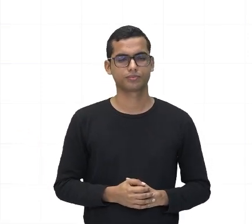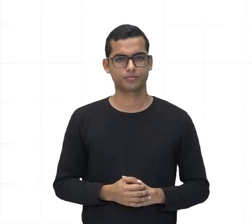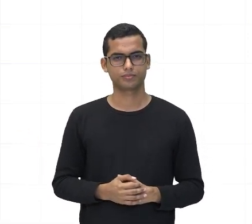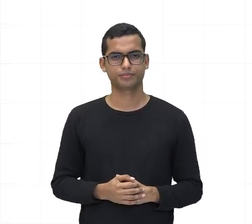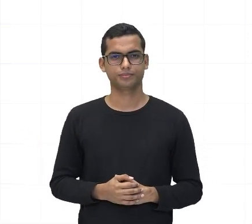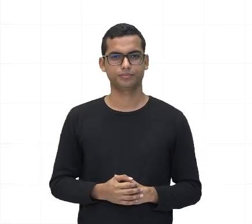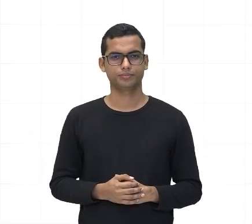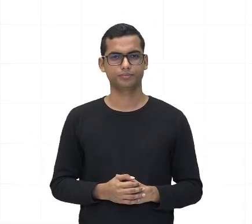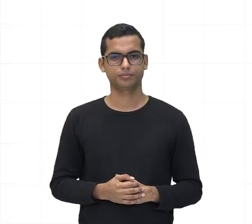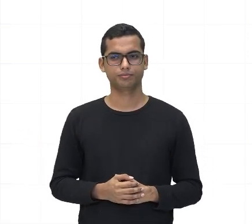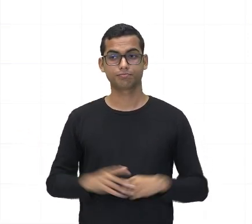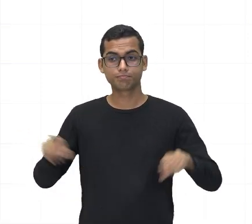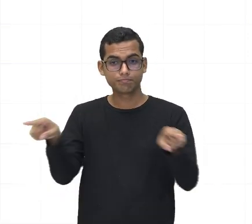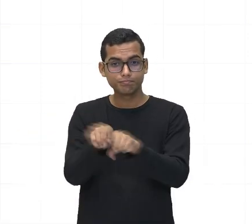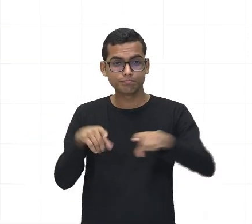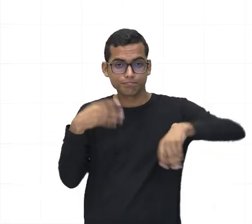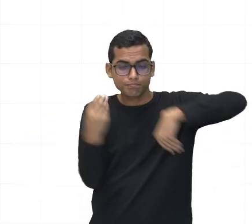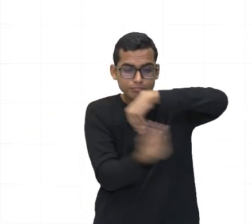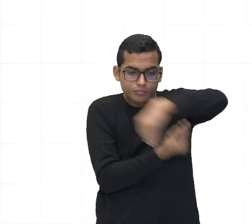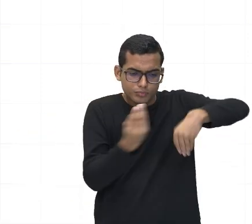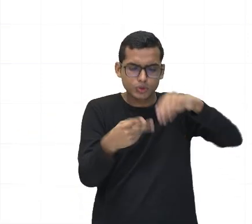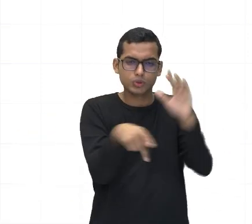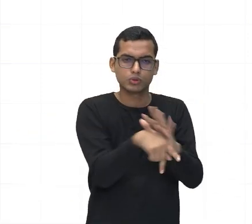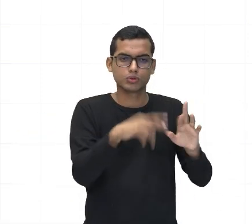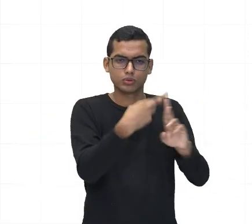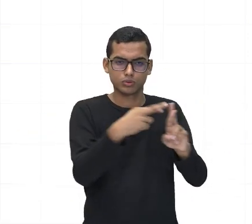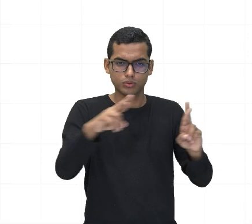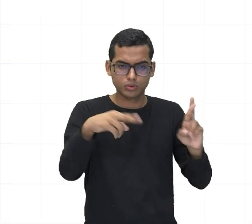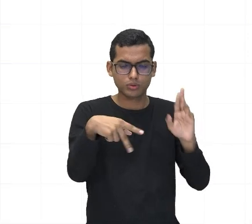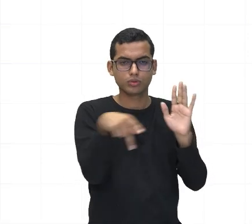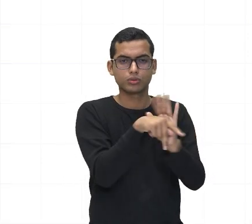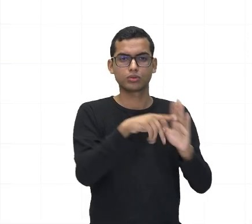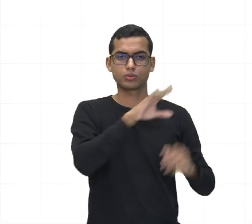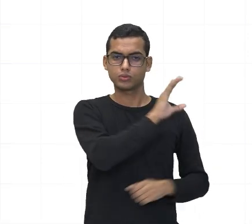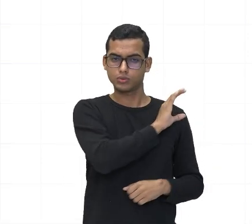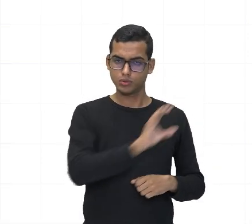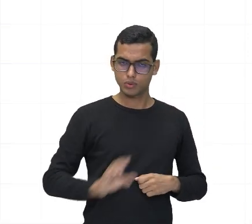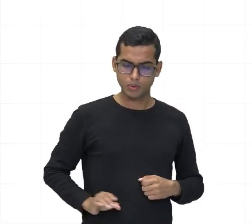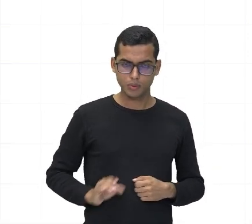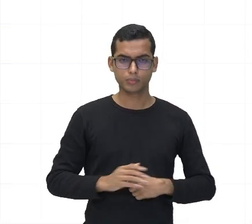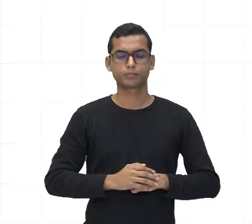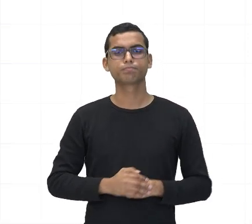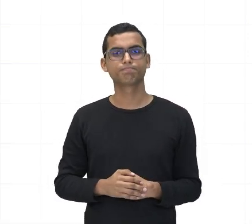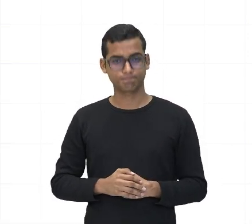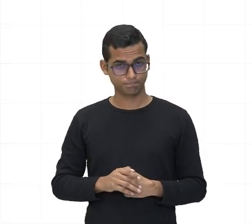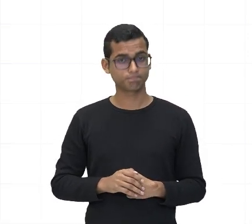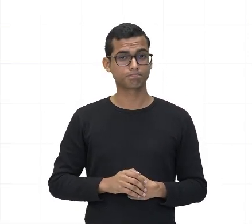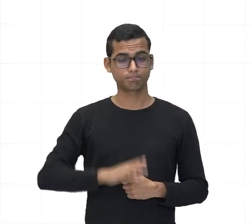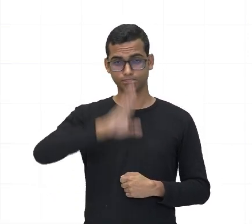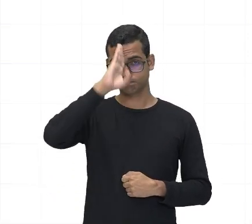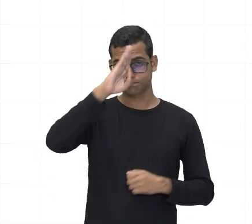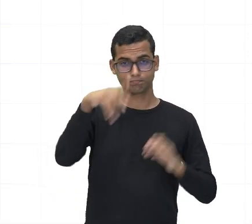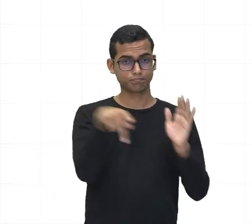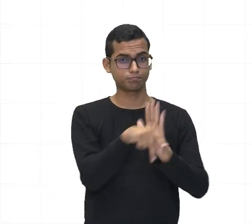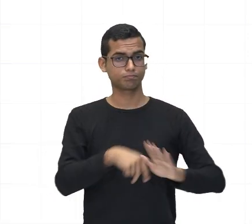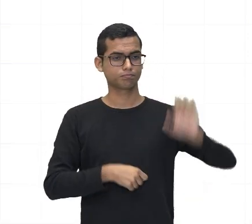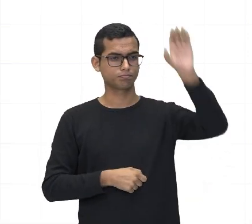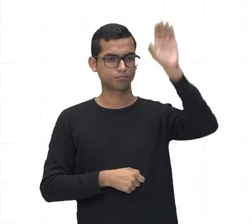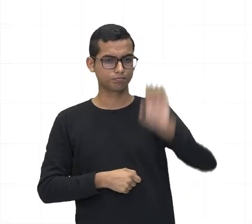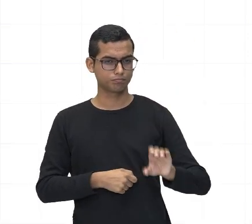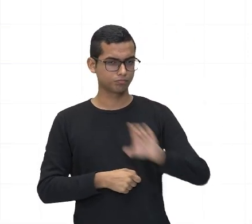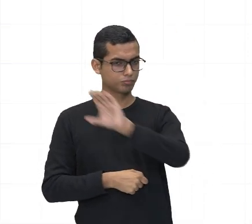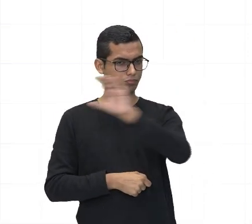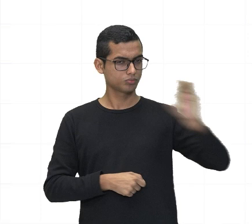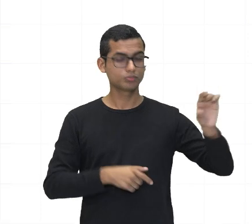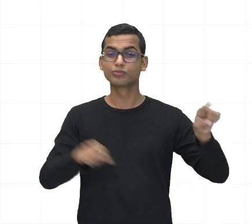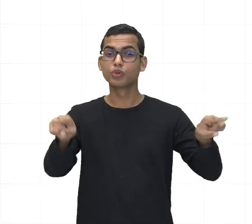se misturaram a elementos das religiões cristãs, de uma forma especial o catolicismo, e